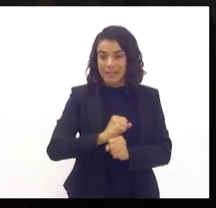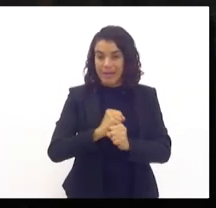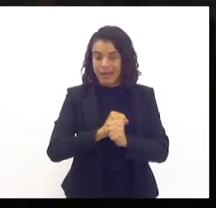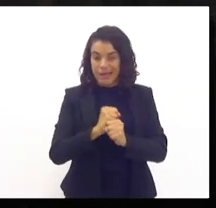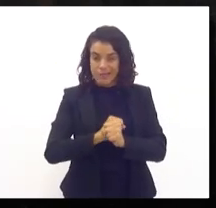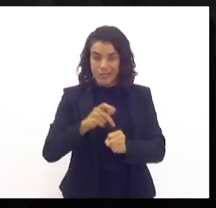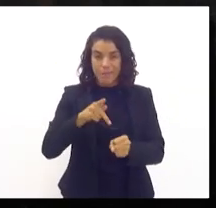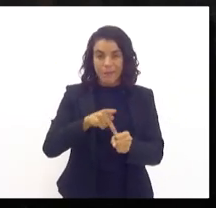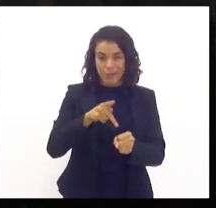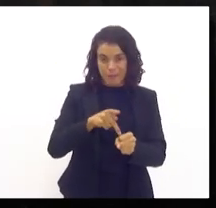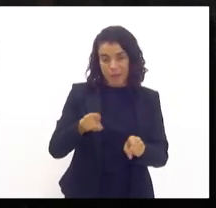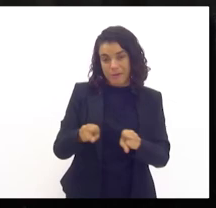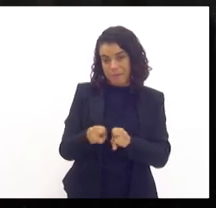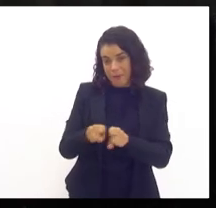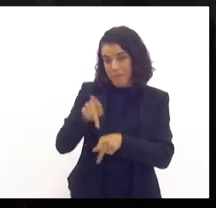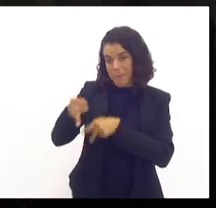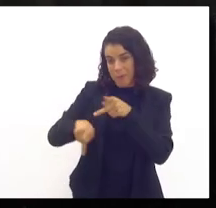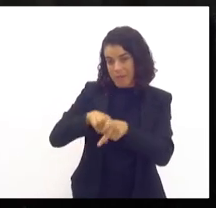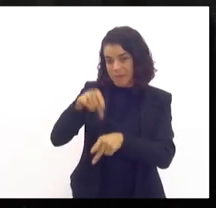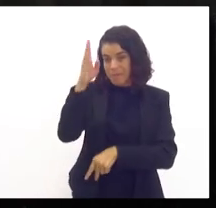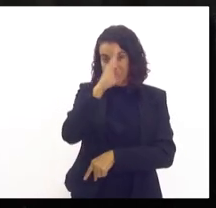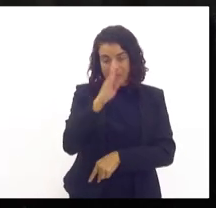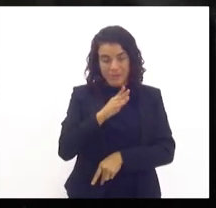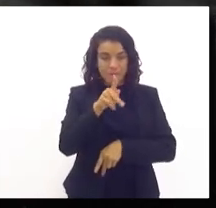povo brasileiro e fluminense.